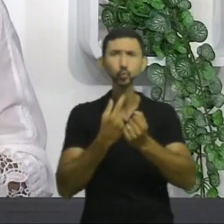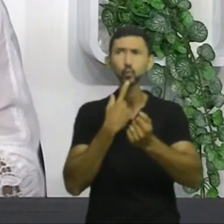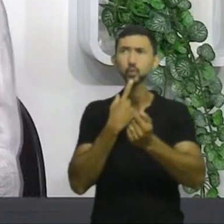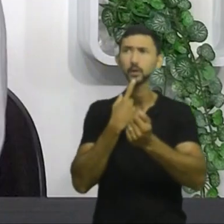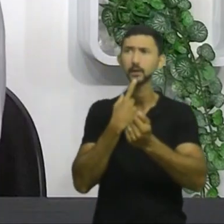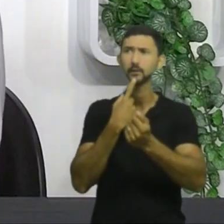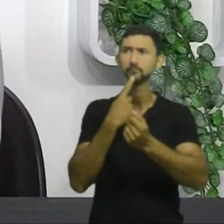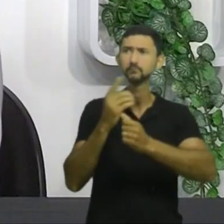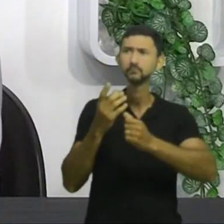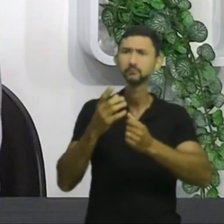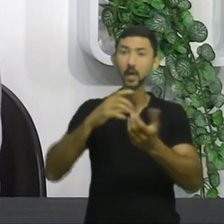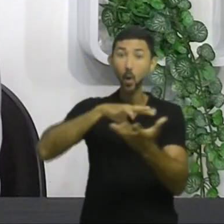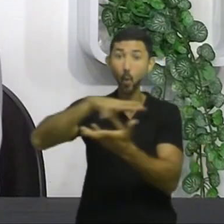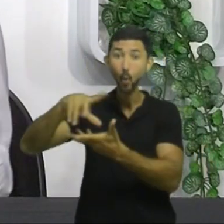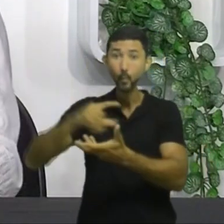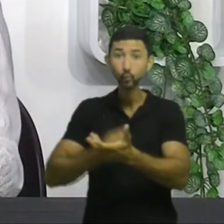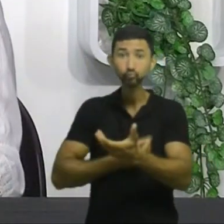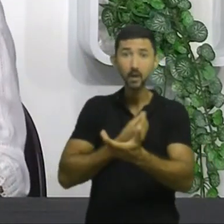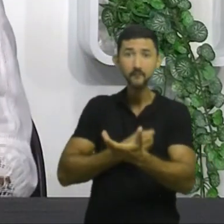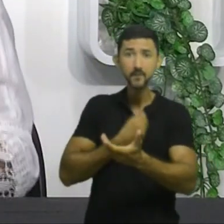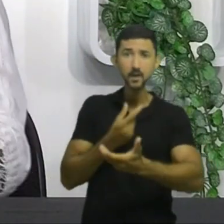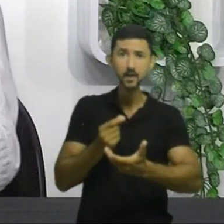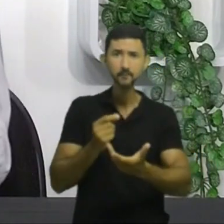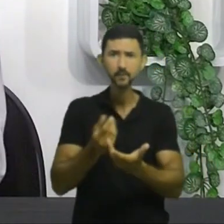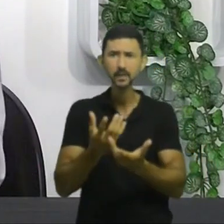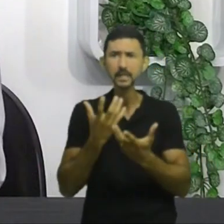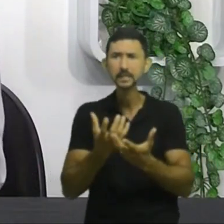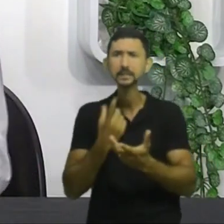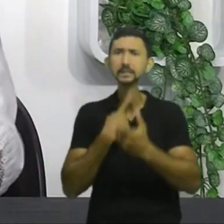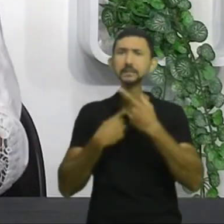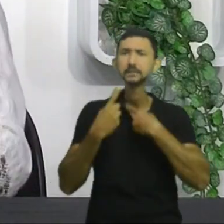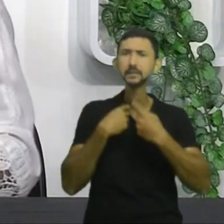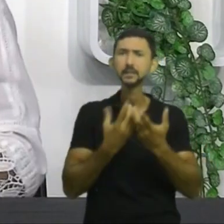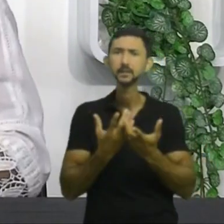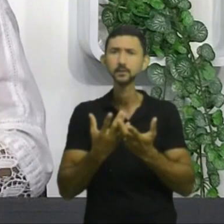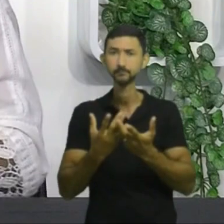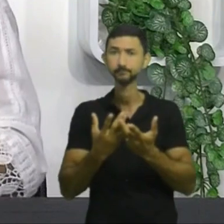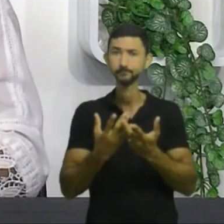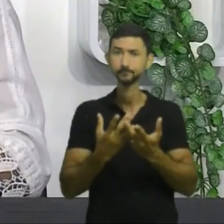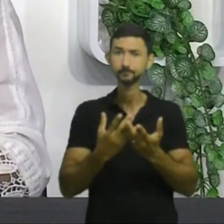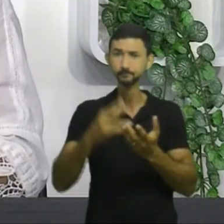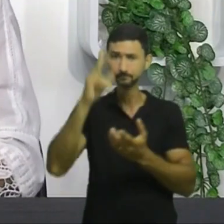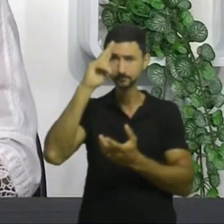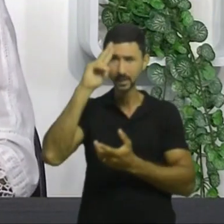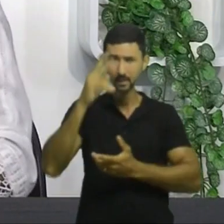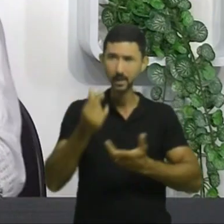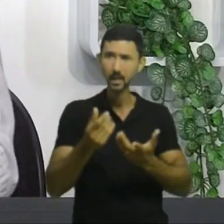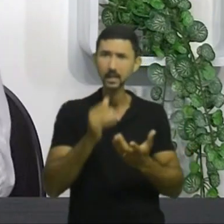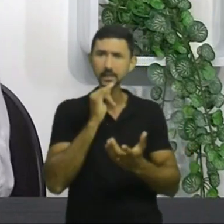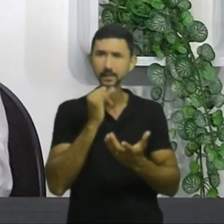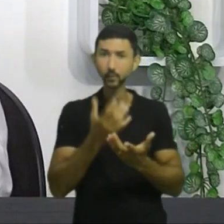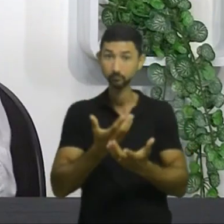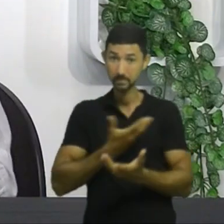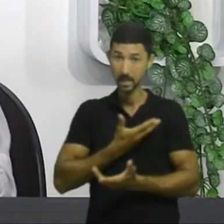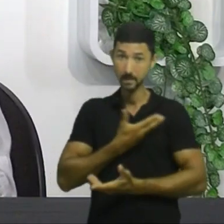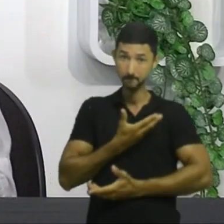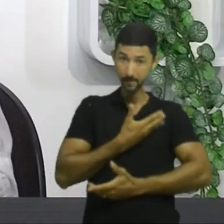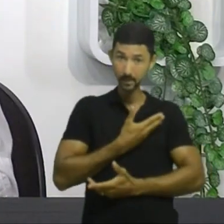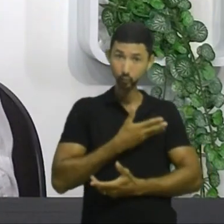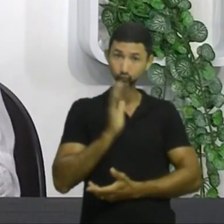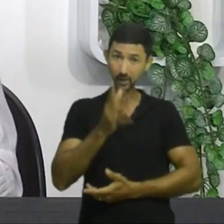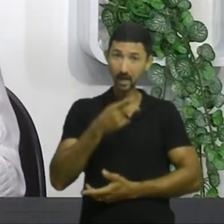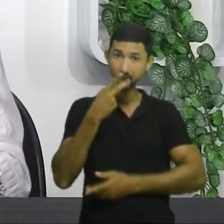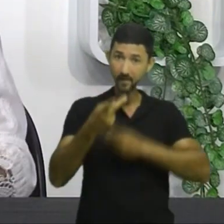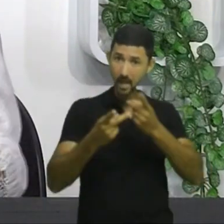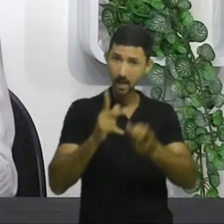ver em que mundo nós estamos e o que é que desejamos. Lembra quando, com toda certeza, meus colegas falam isso